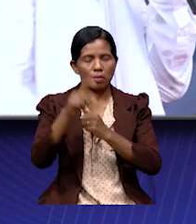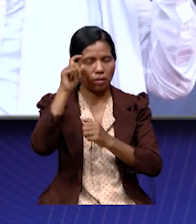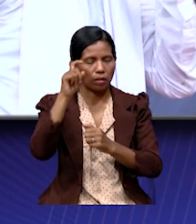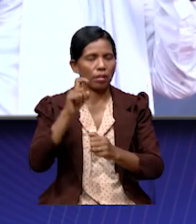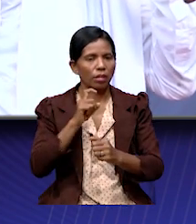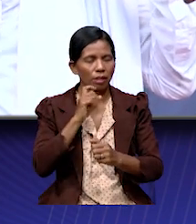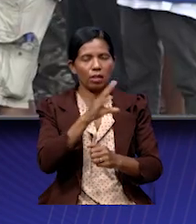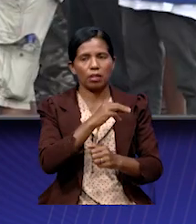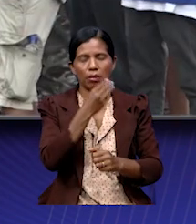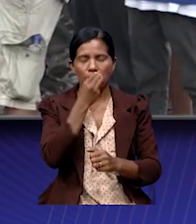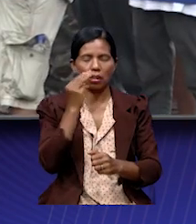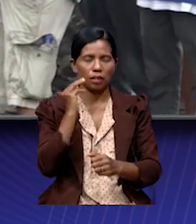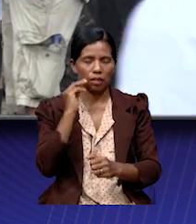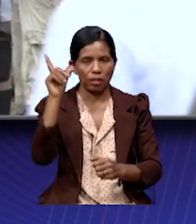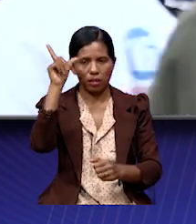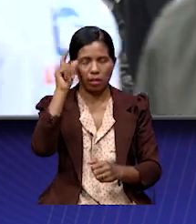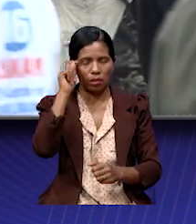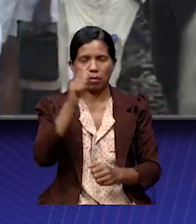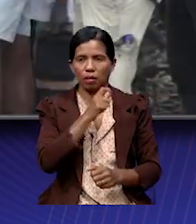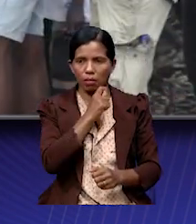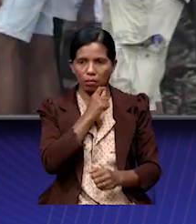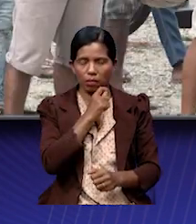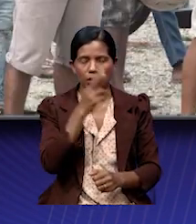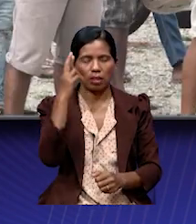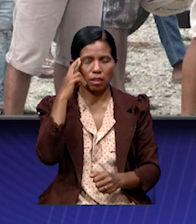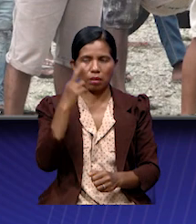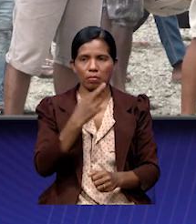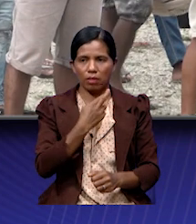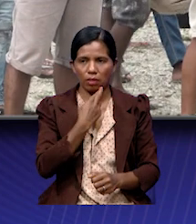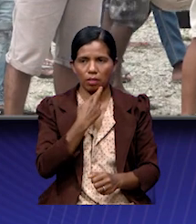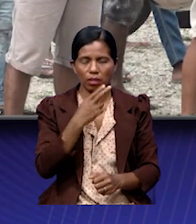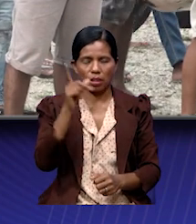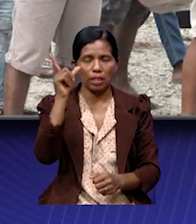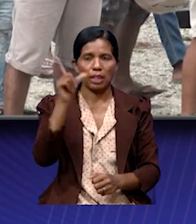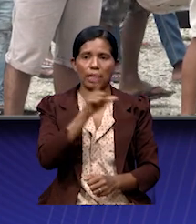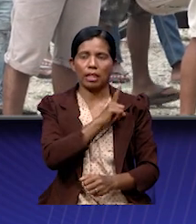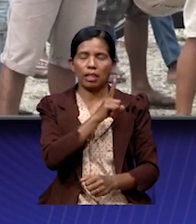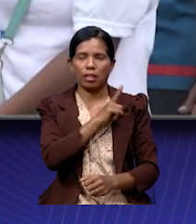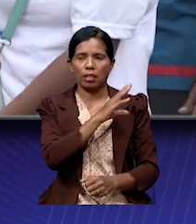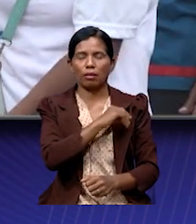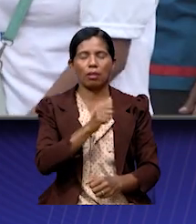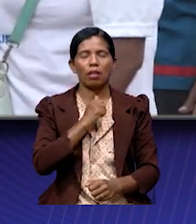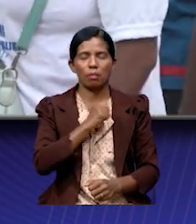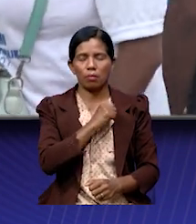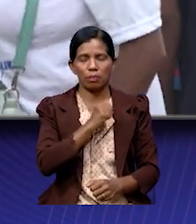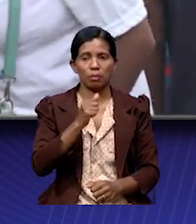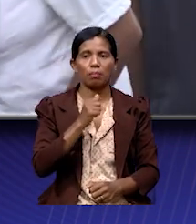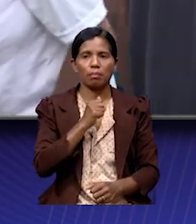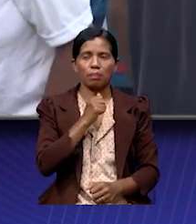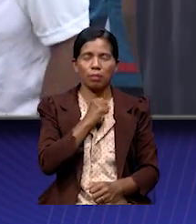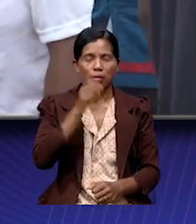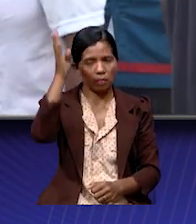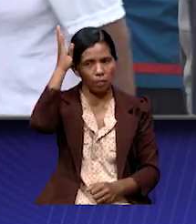Guzmão, Maria Alcatiri, Taur Matanruak, Ramos Horta, Lere Anantimor, no amo bispo, na Intolu.